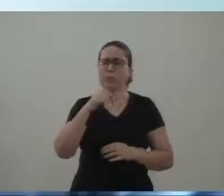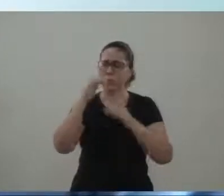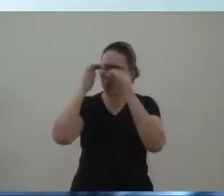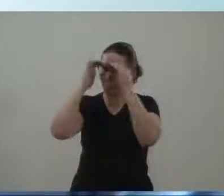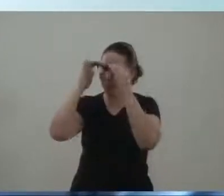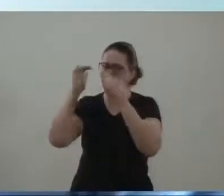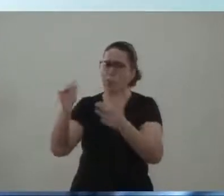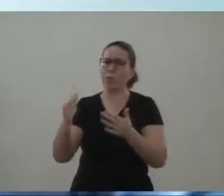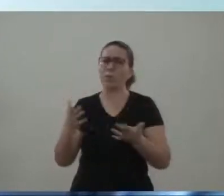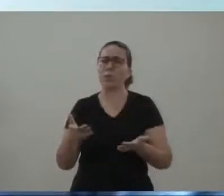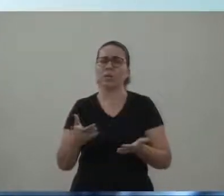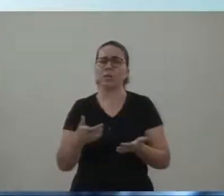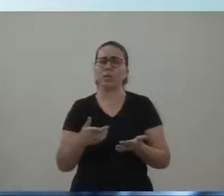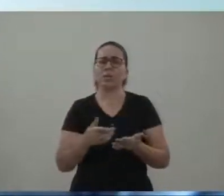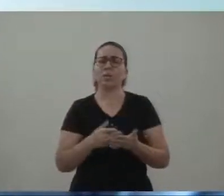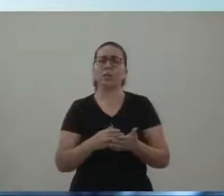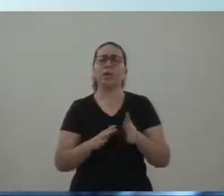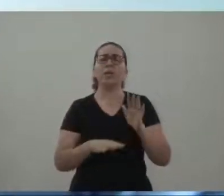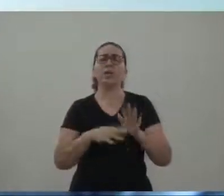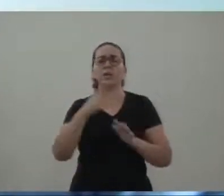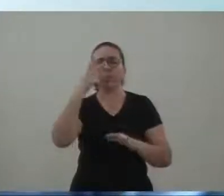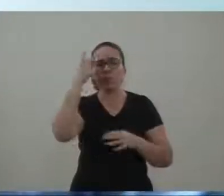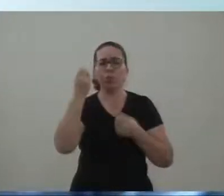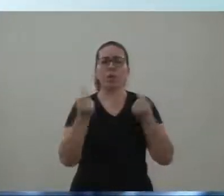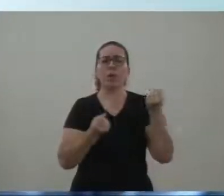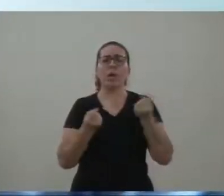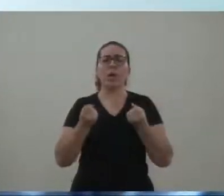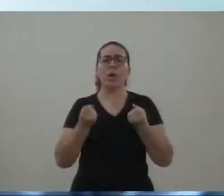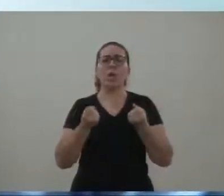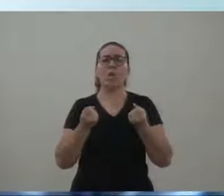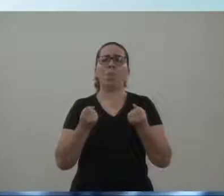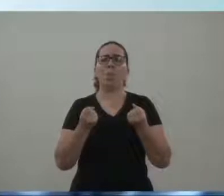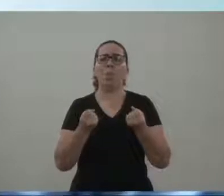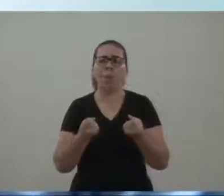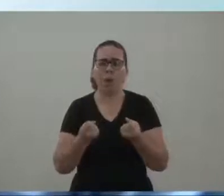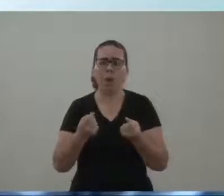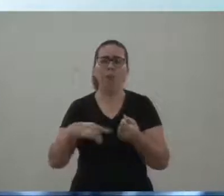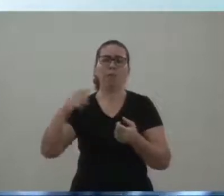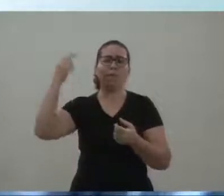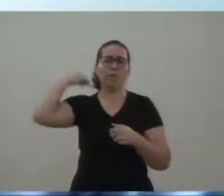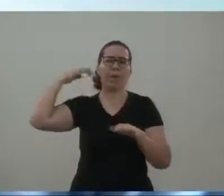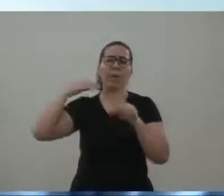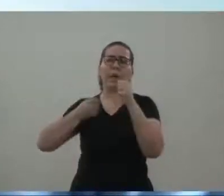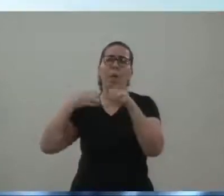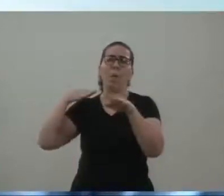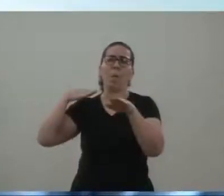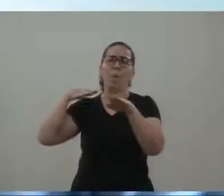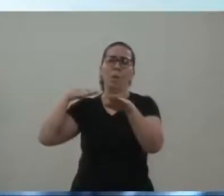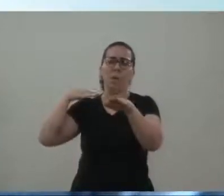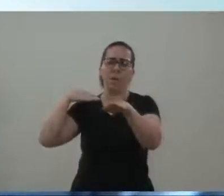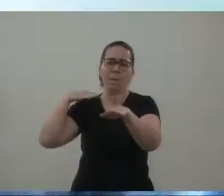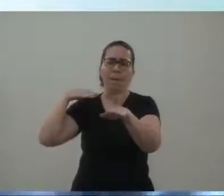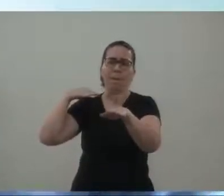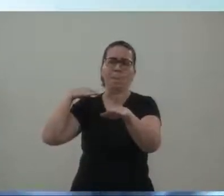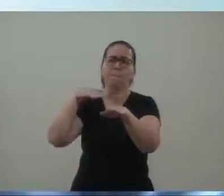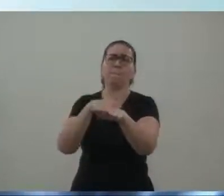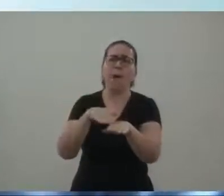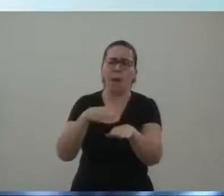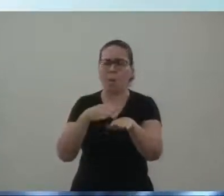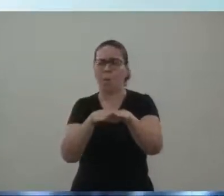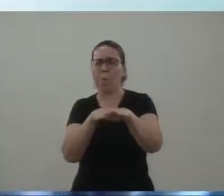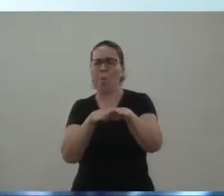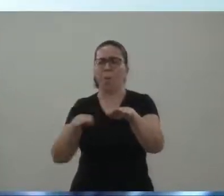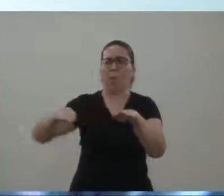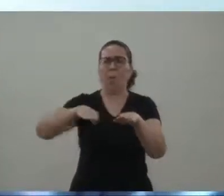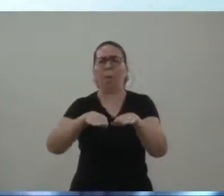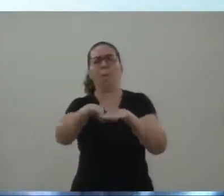mas sabe que muitas vezes quem costuma respeitar, às vezes vem um atrás, quase bate, ainda vem e xinga, ou passa do lado,